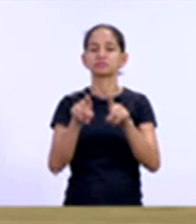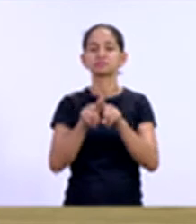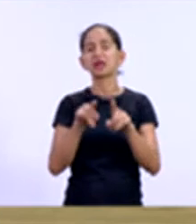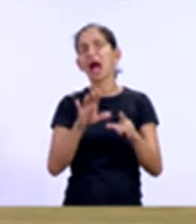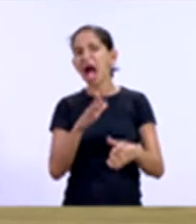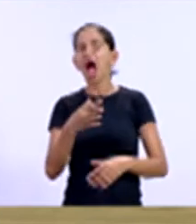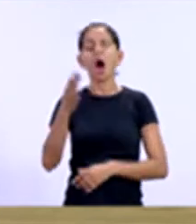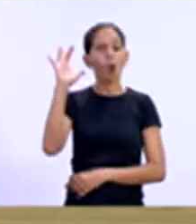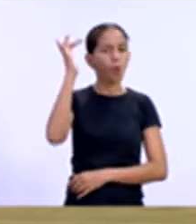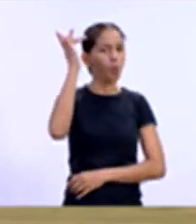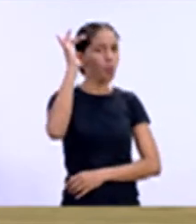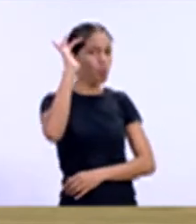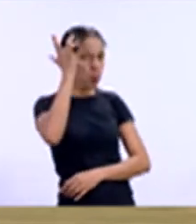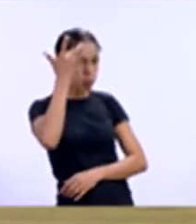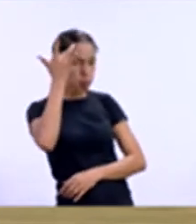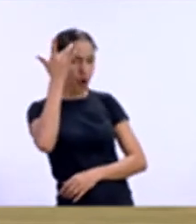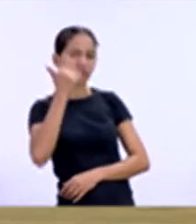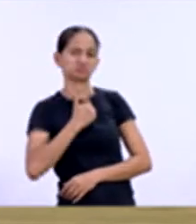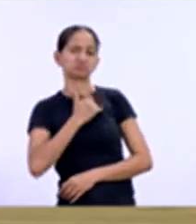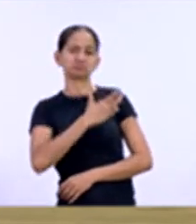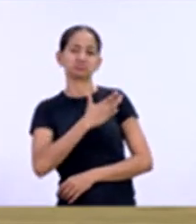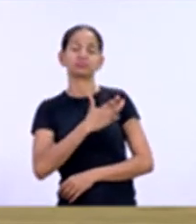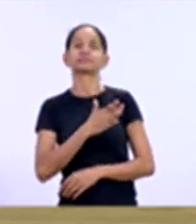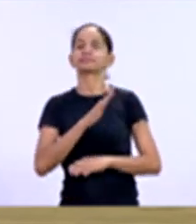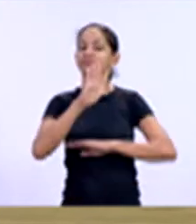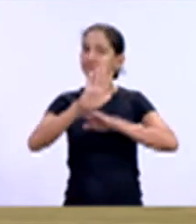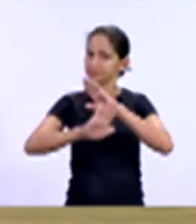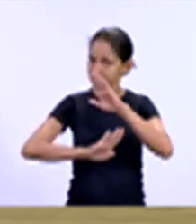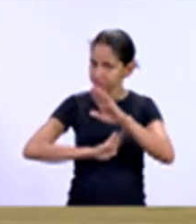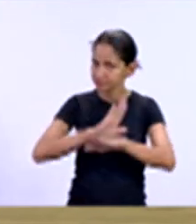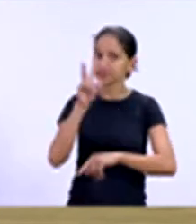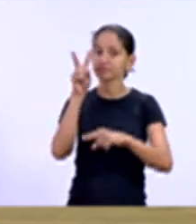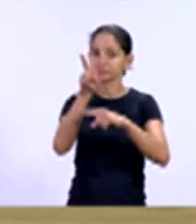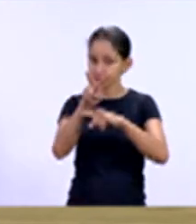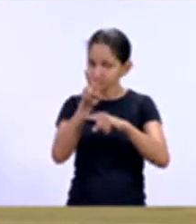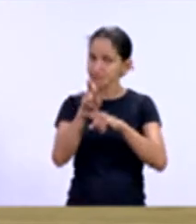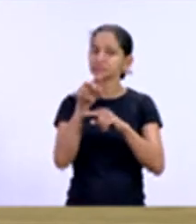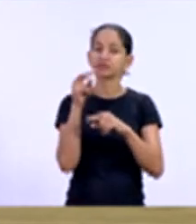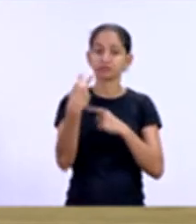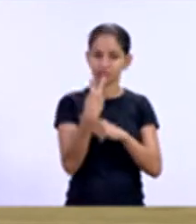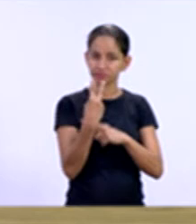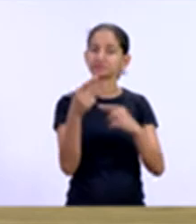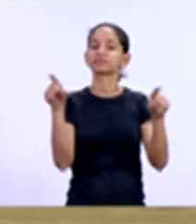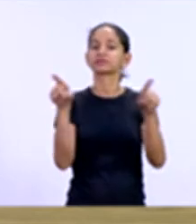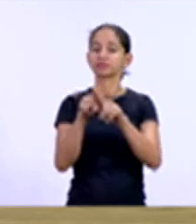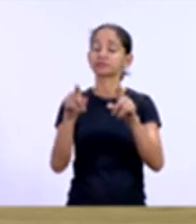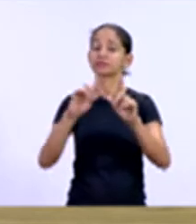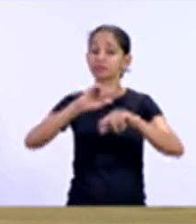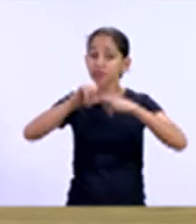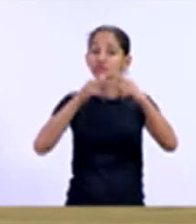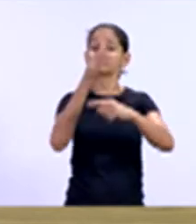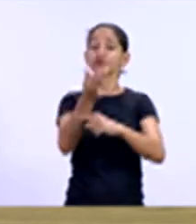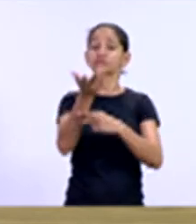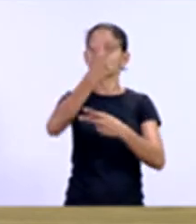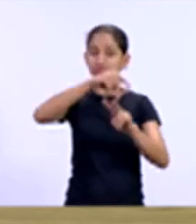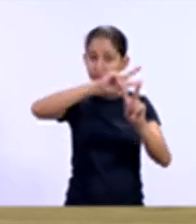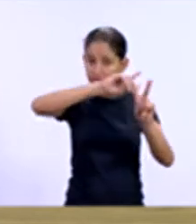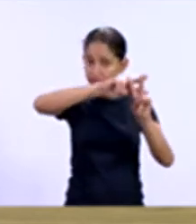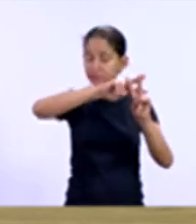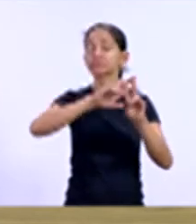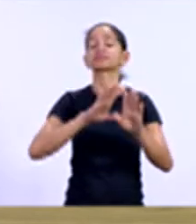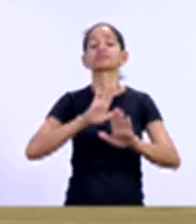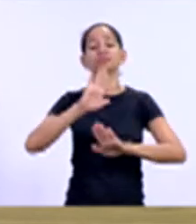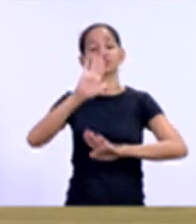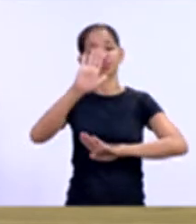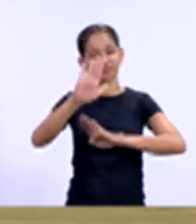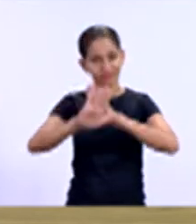julgamento preconceituoso que você faz, isso tudo hoje em dia está sendo vigiado e criminalizado, né? Até há pouco tempo não existiam